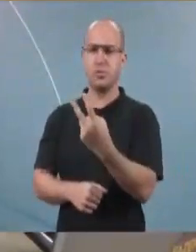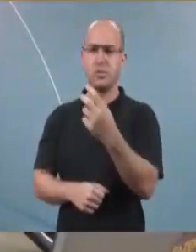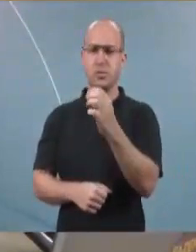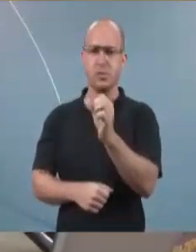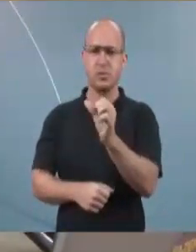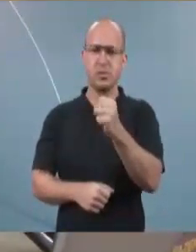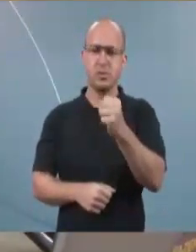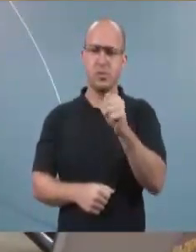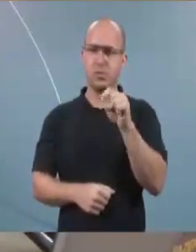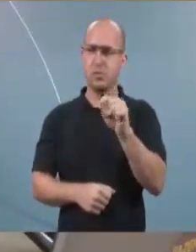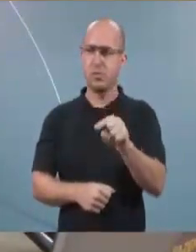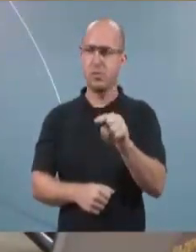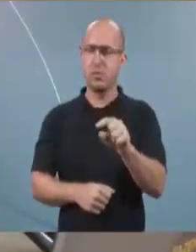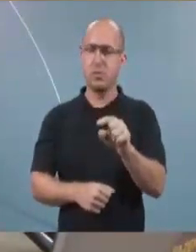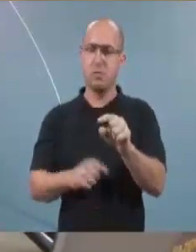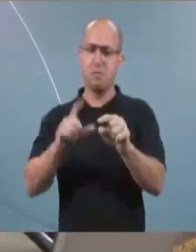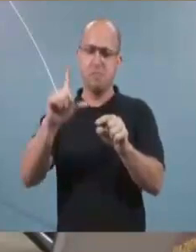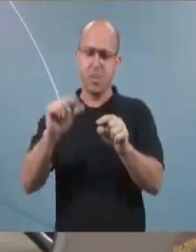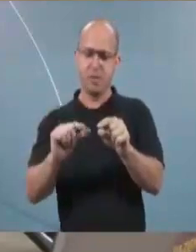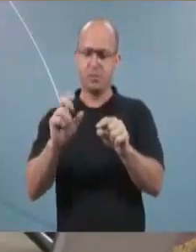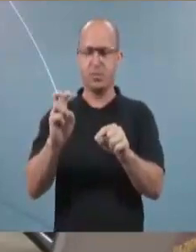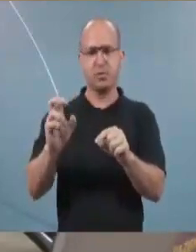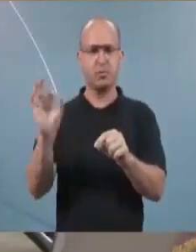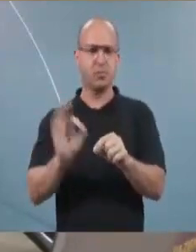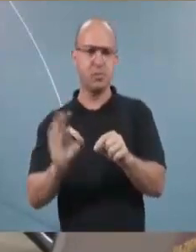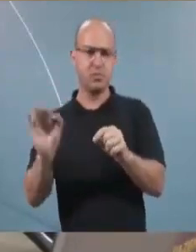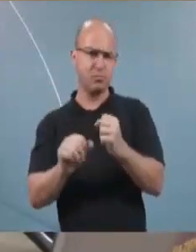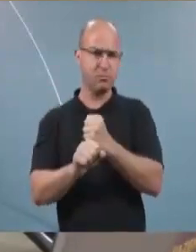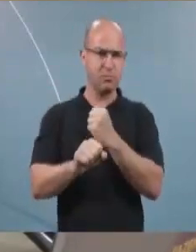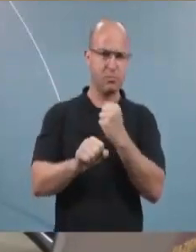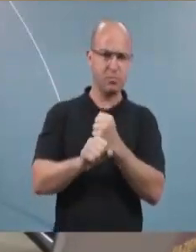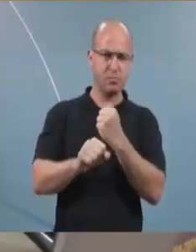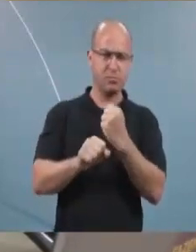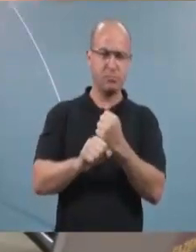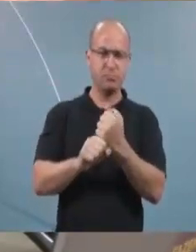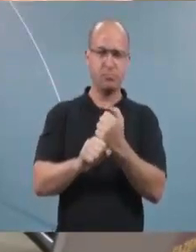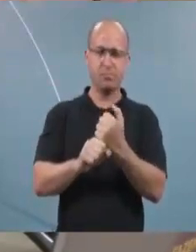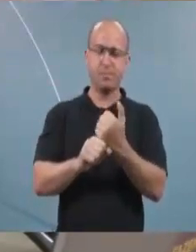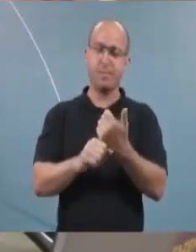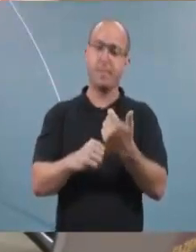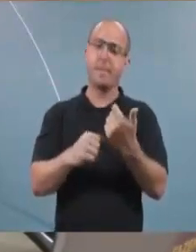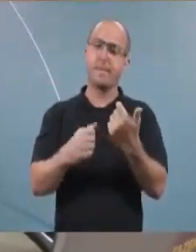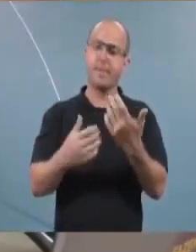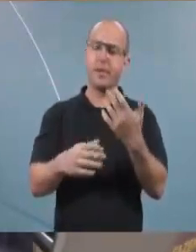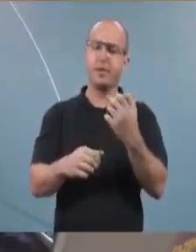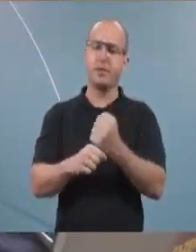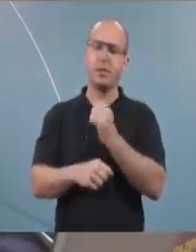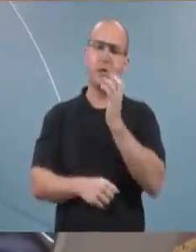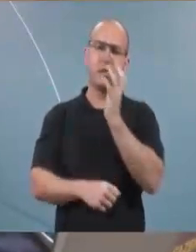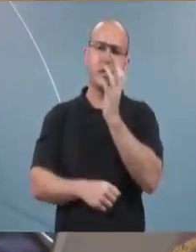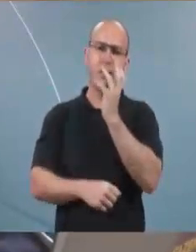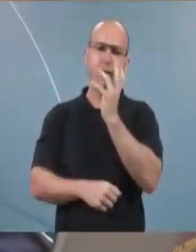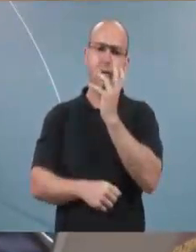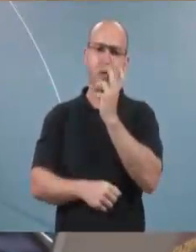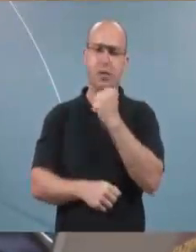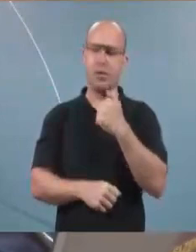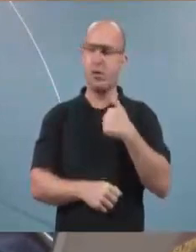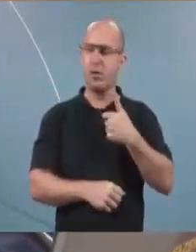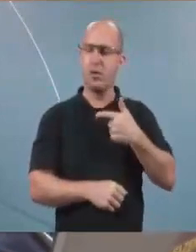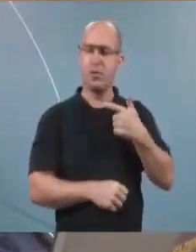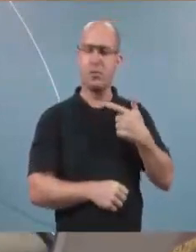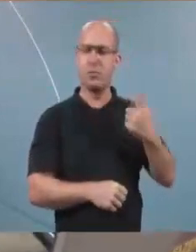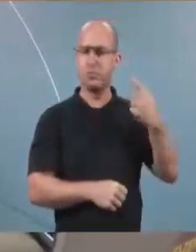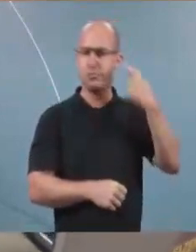268.000 menos de 5% do valor das obras as obras estão lá se arrastando Outro dia eu vi o deputado